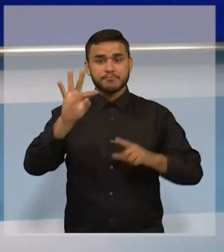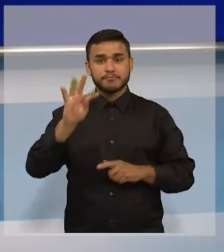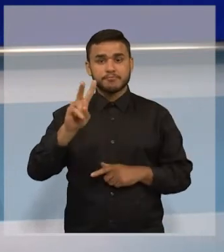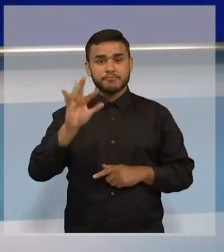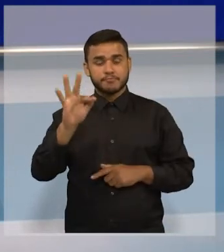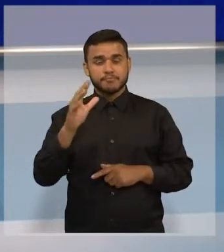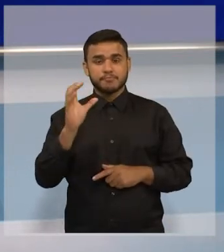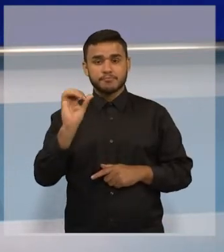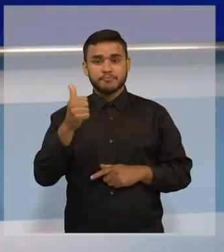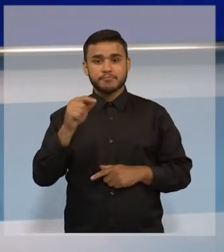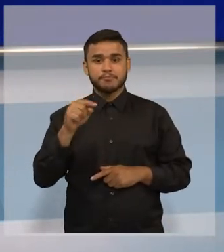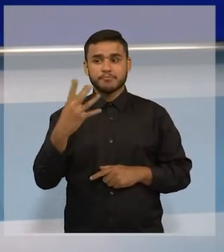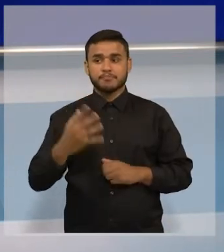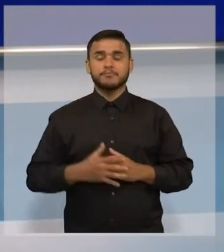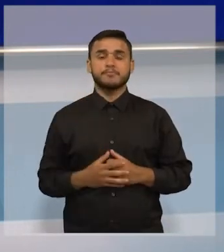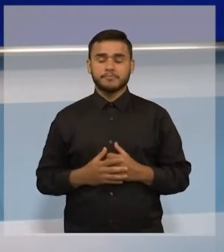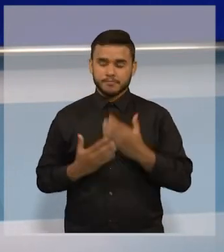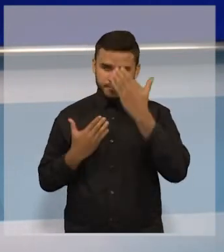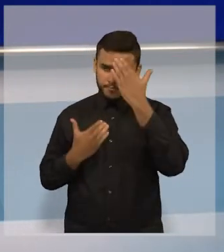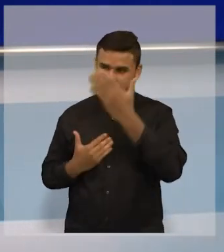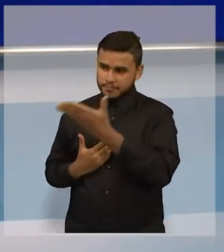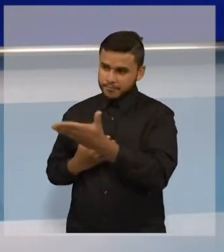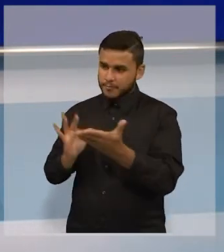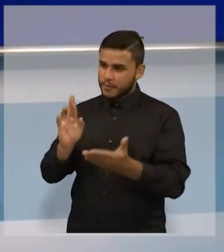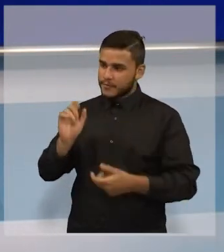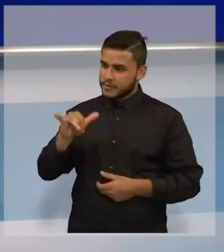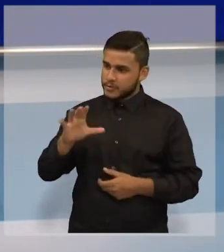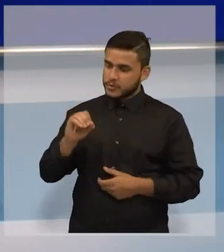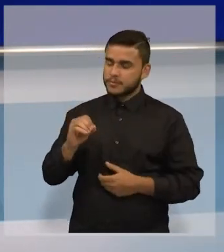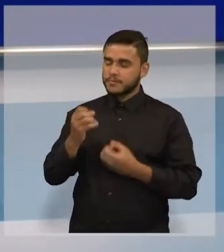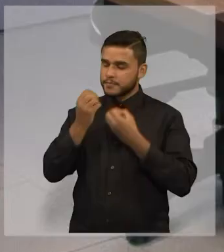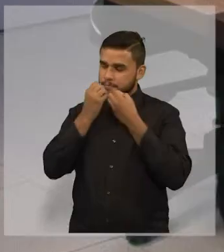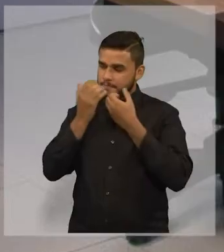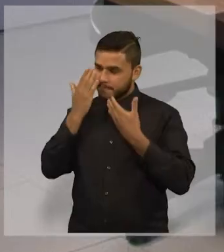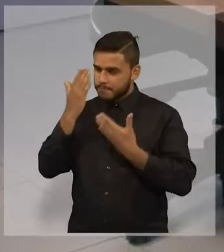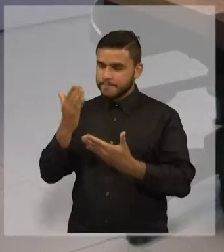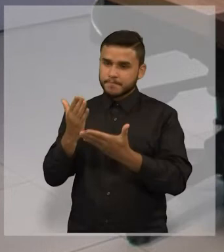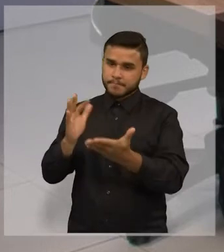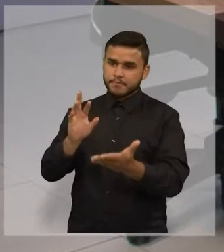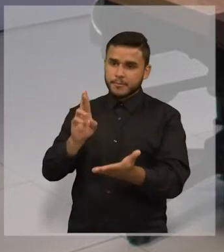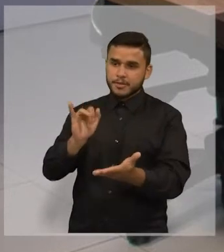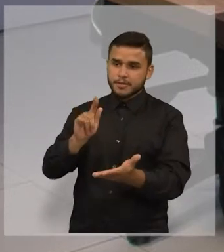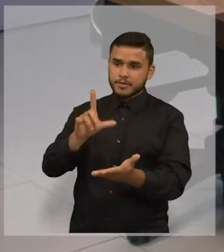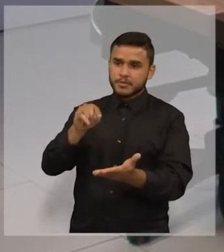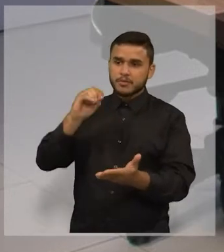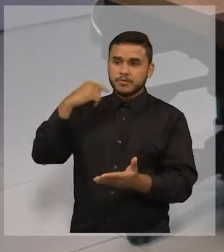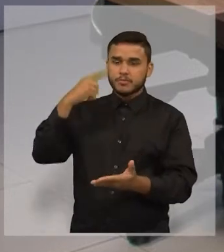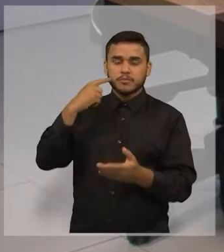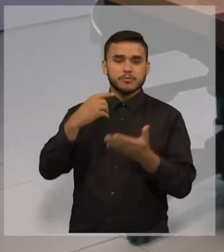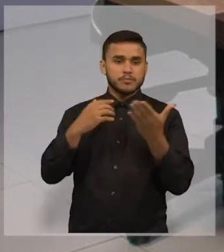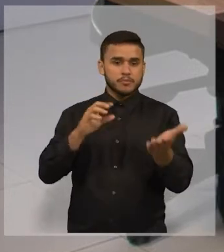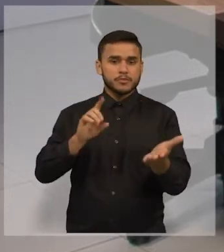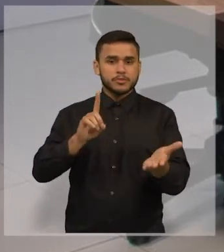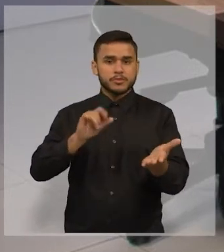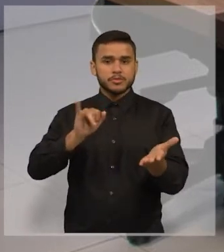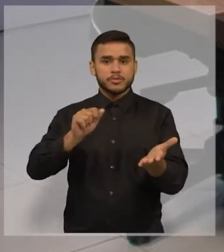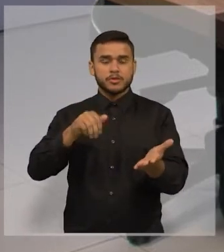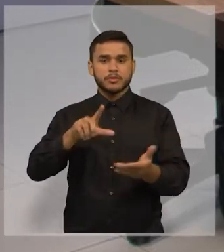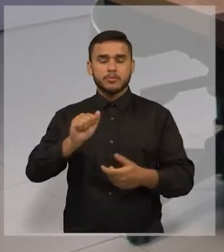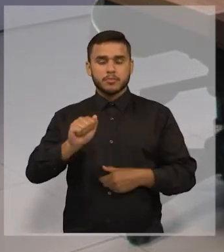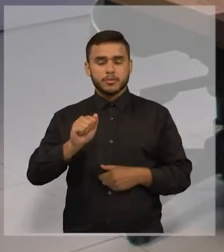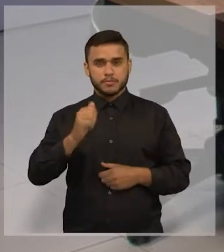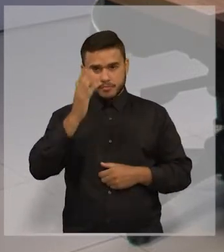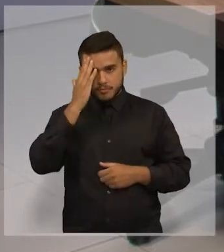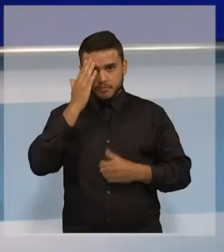da Multiplay e 61.4 digital. Agradecendo ao cientista político Francisco Moreira, ao advogado Reginaldo Vasconcelos,